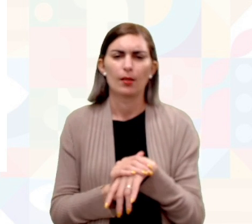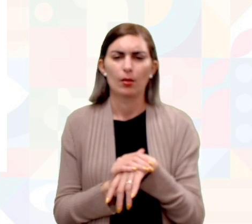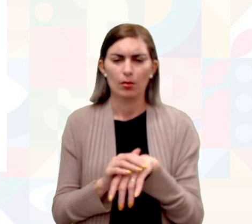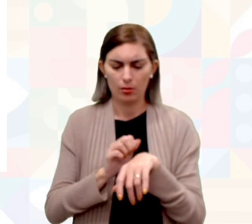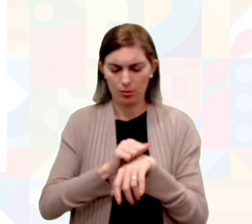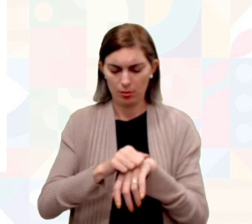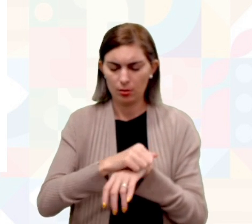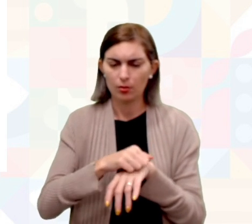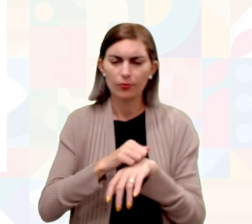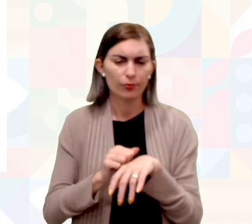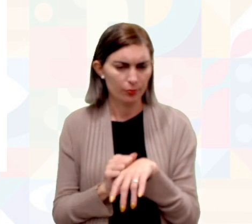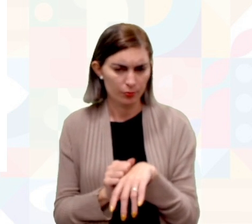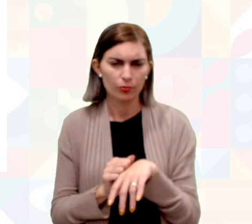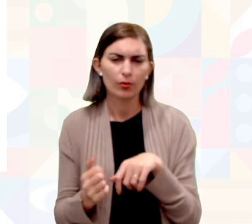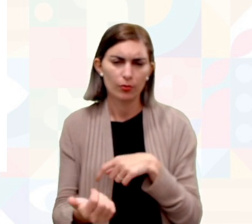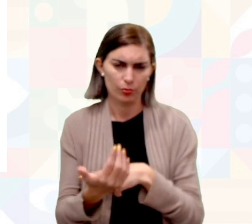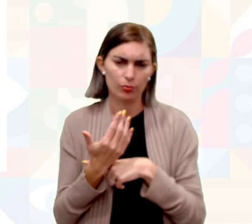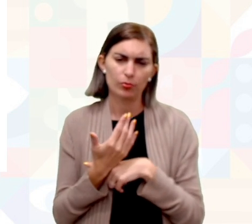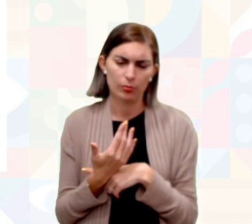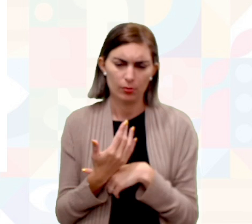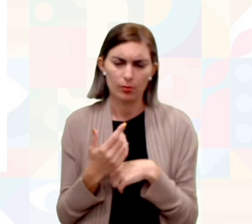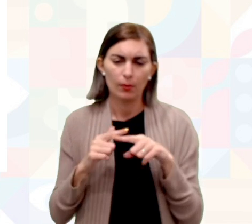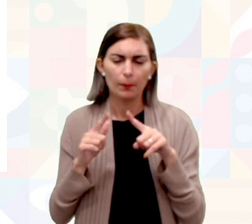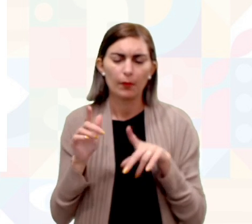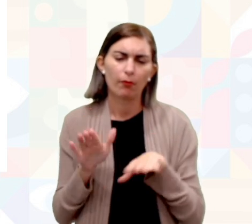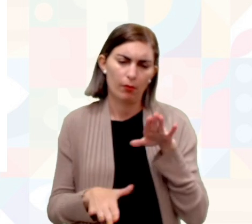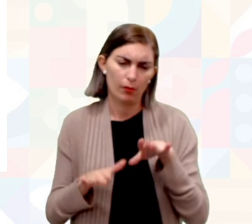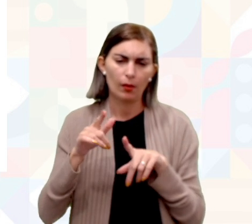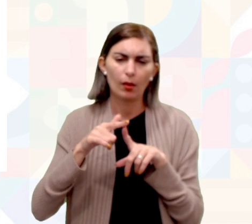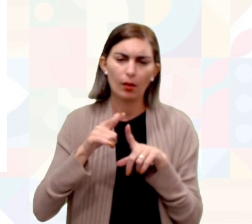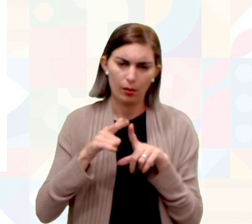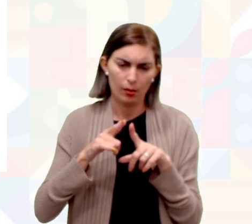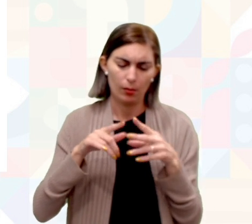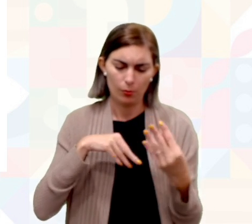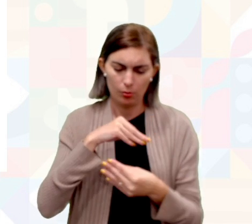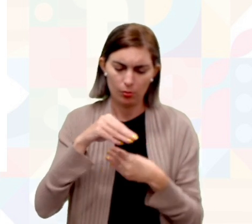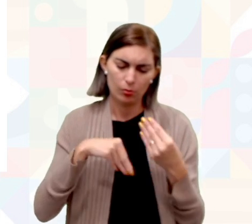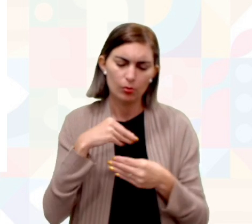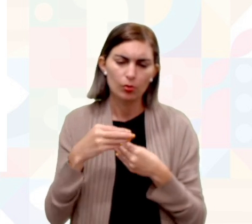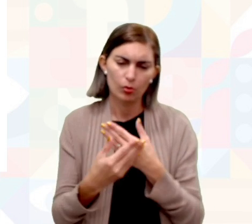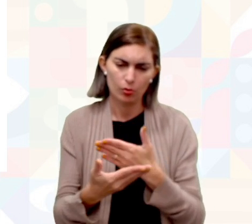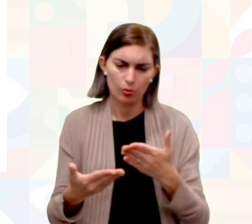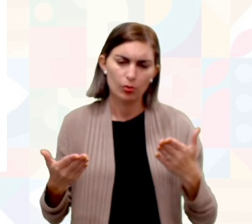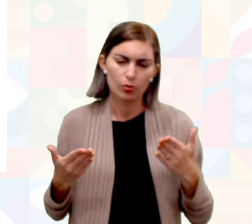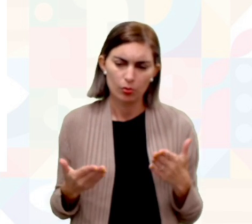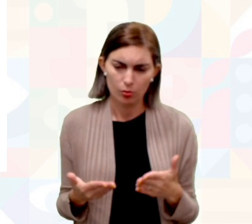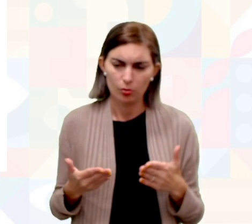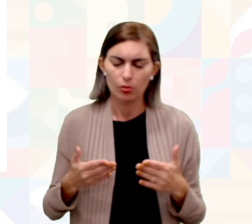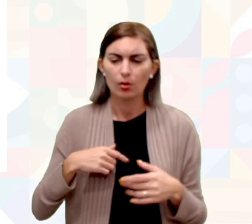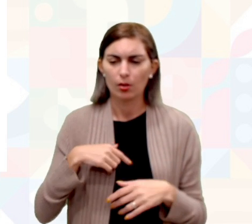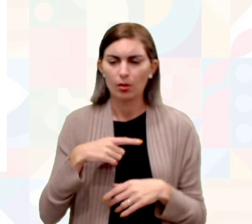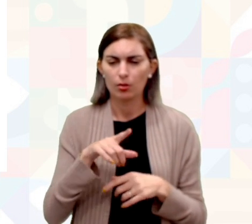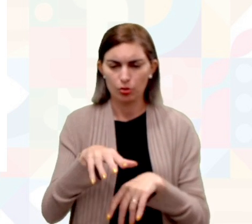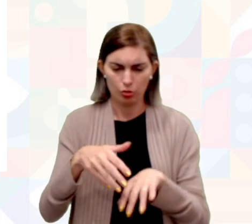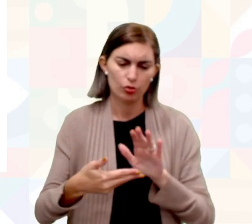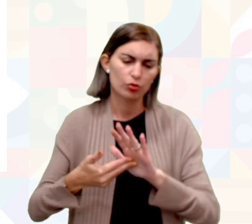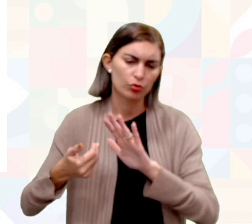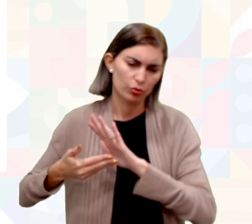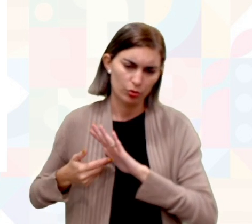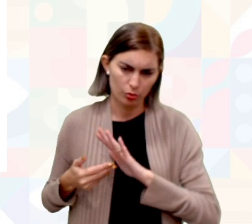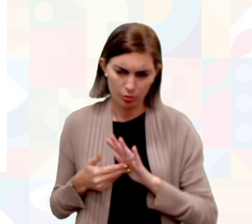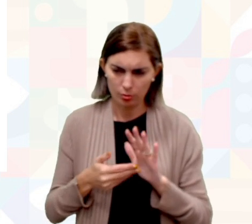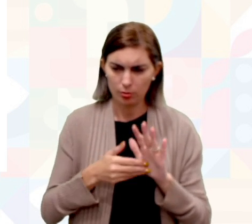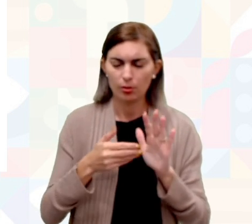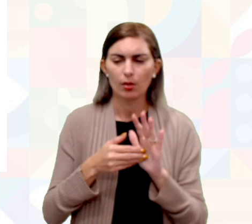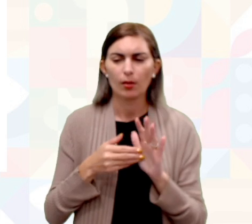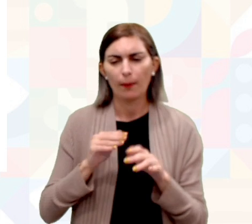rapidamente. Ajuda, né? Mas dependendo do tipo de substância, só esse fato, né, de você retirar aquele produto que está sobre a